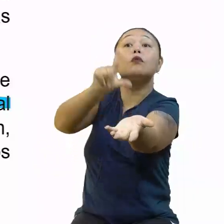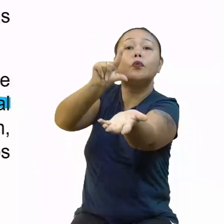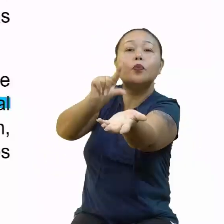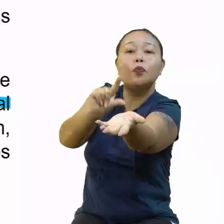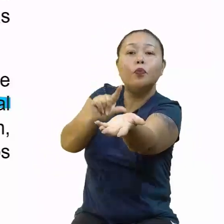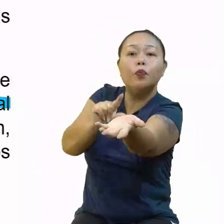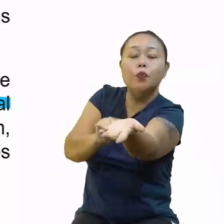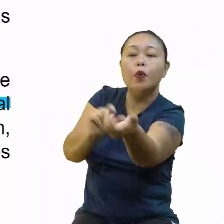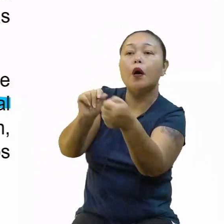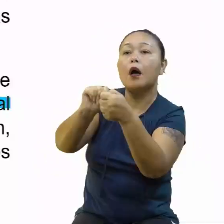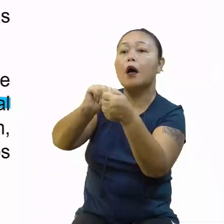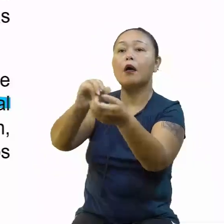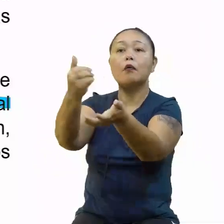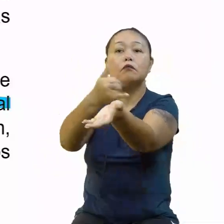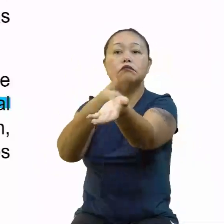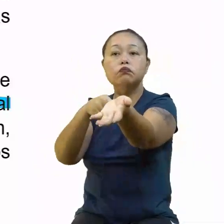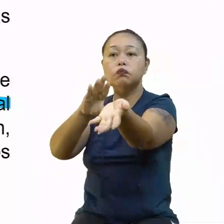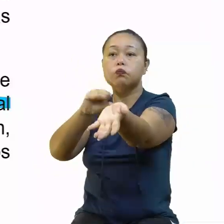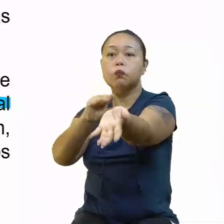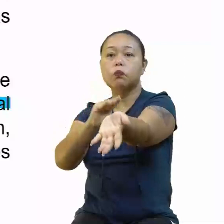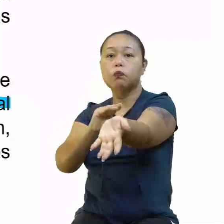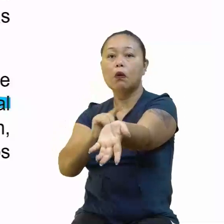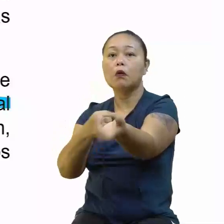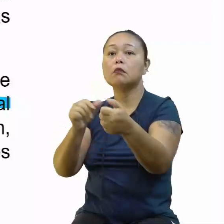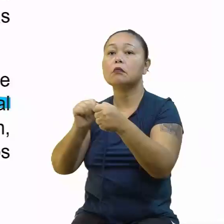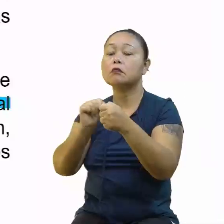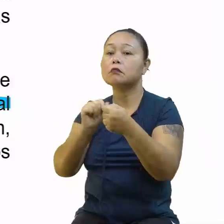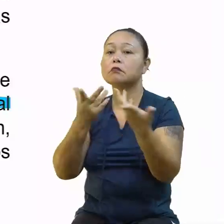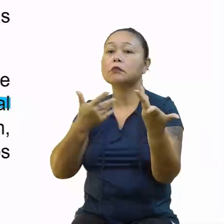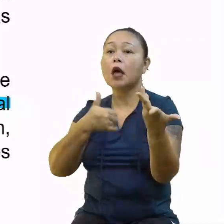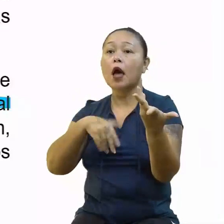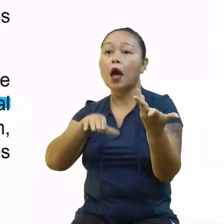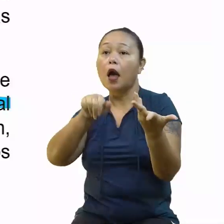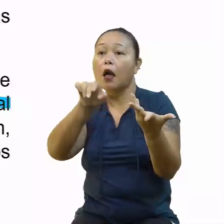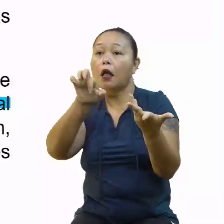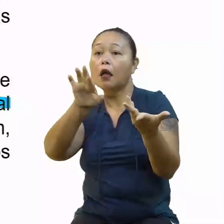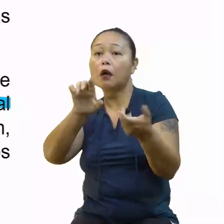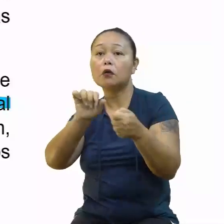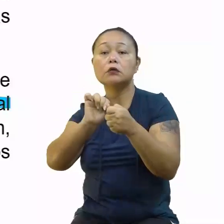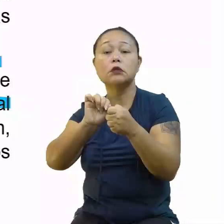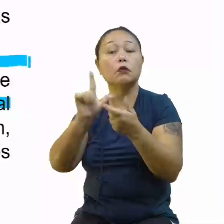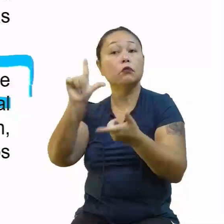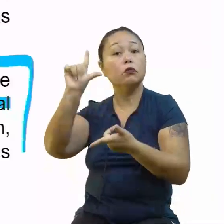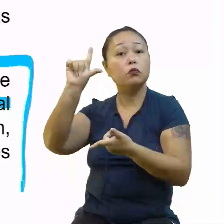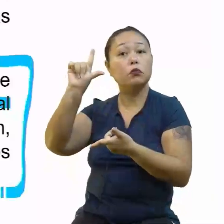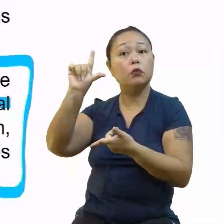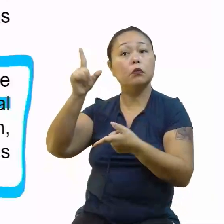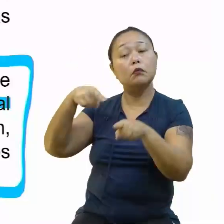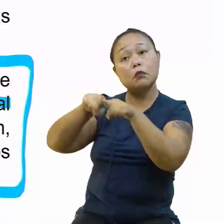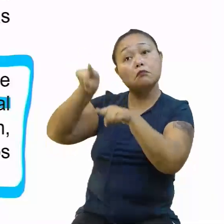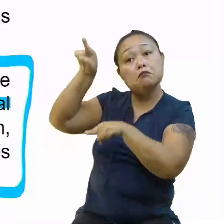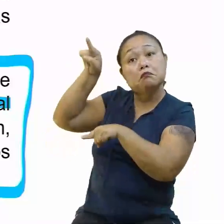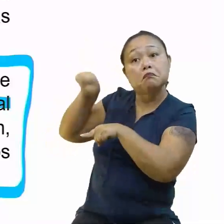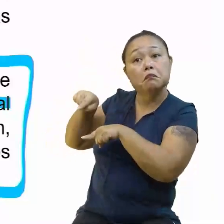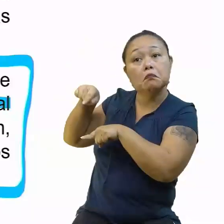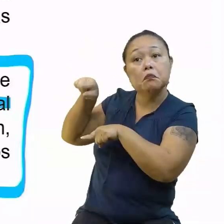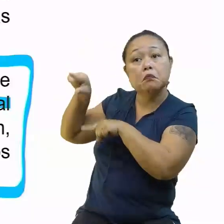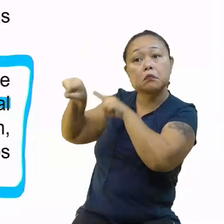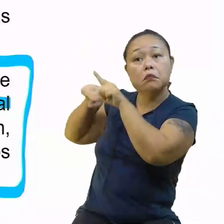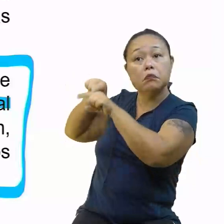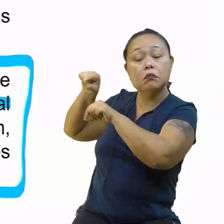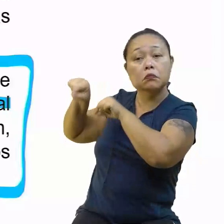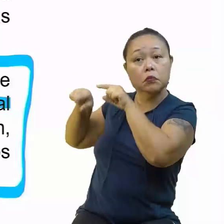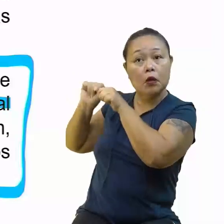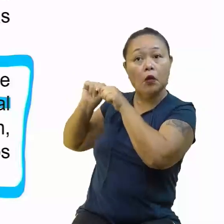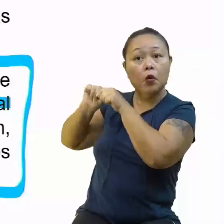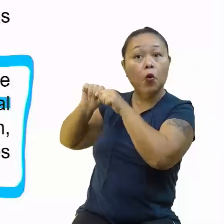diminuição do colesterol, aumento da sensibilidade, se você trouxer esses benefícios